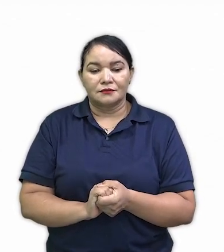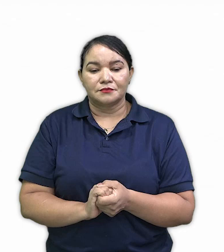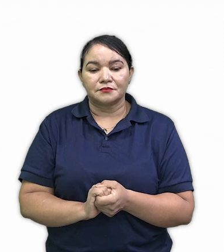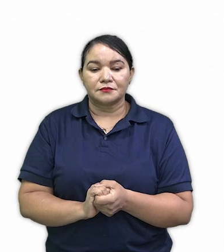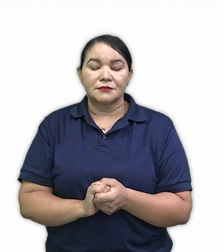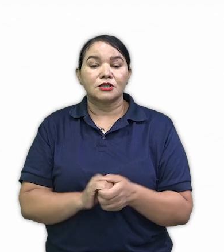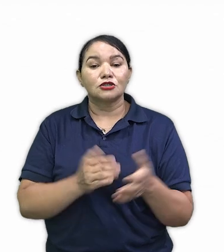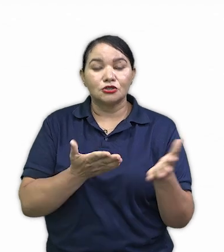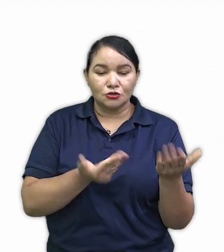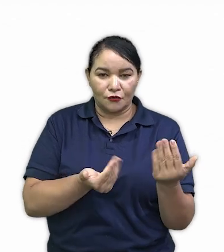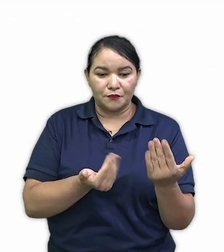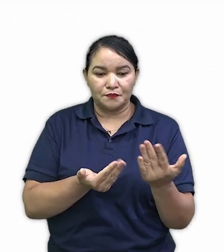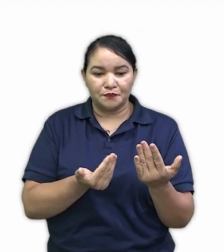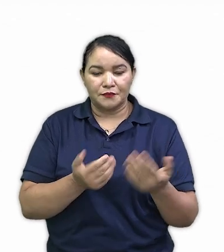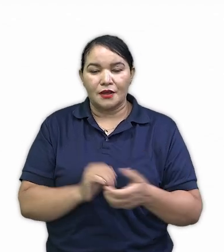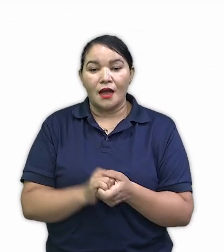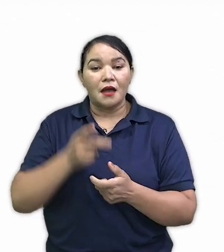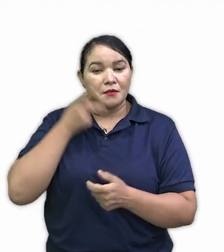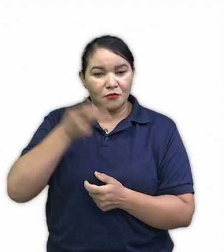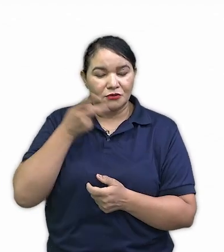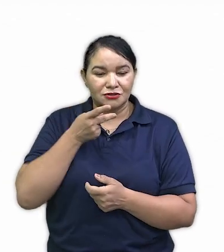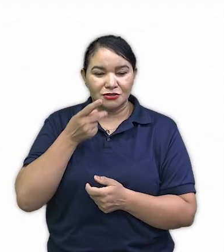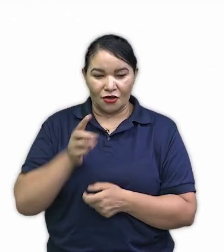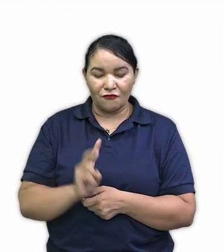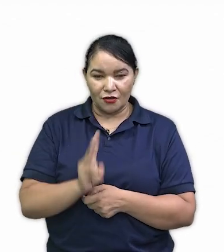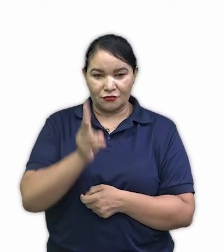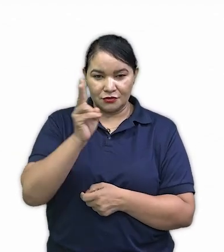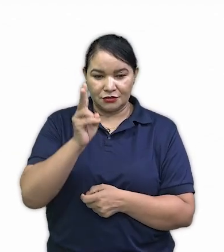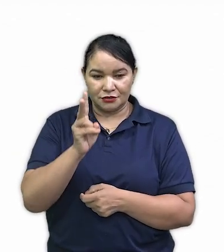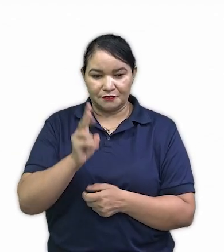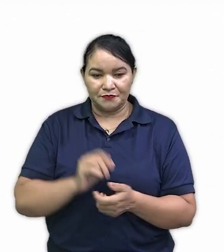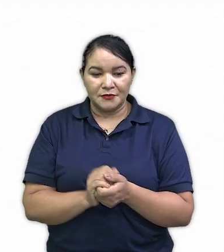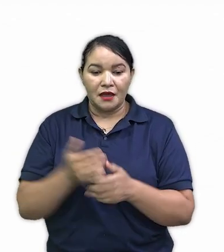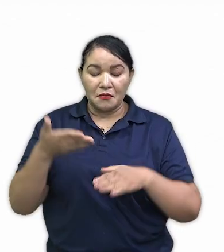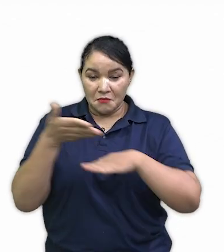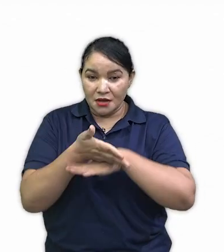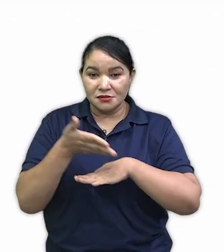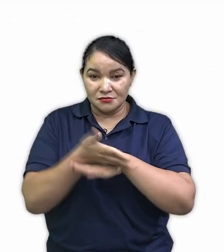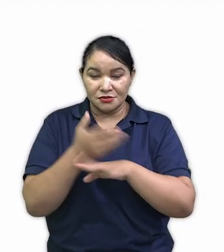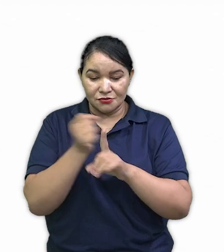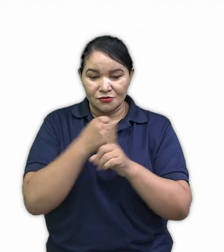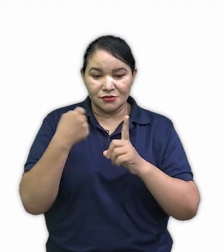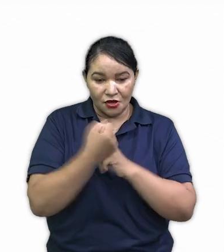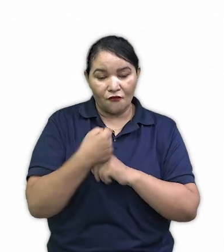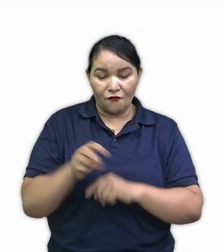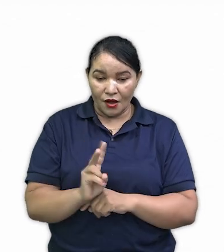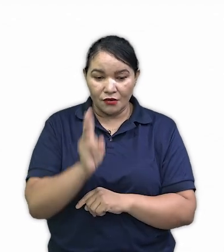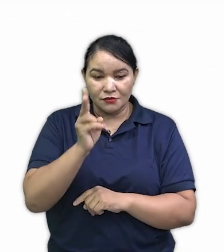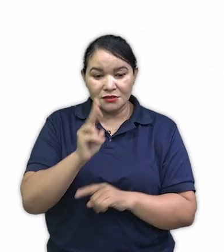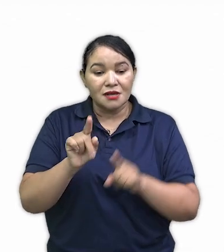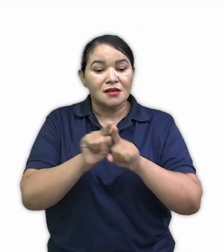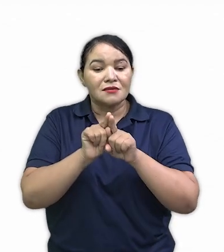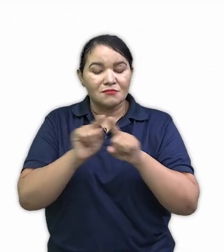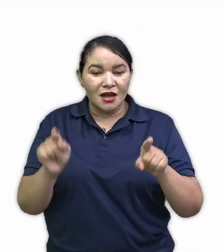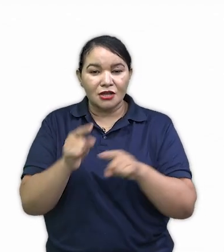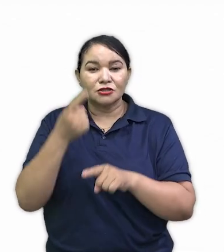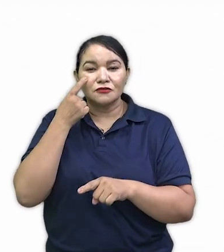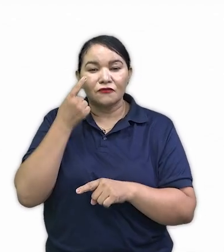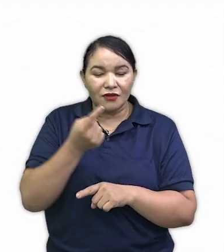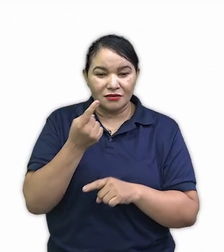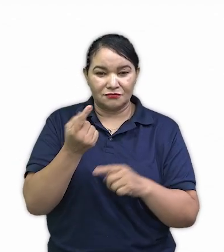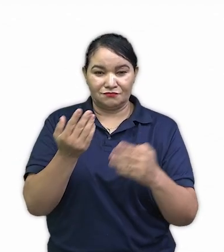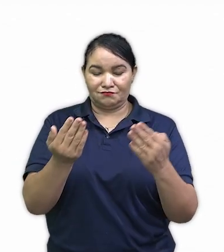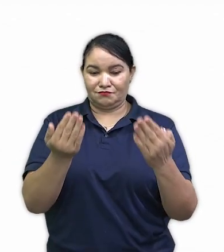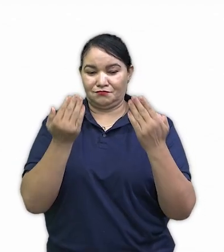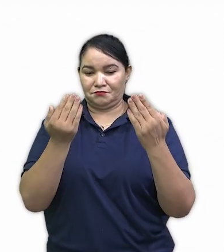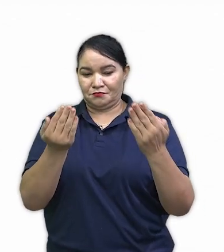os jovens, eles valorizam a política, eles valorizam a sua participação social, mas eles enxergam